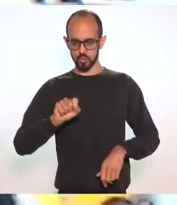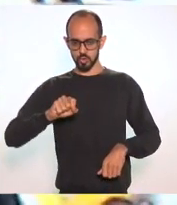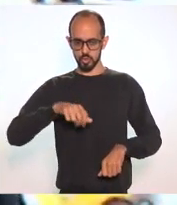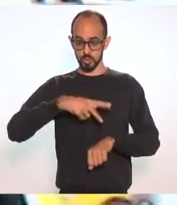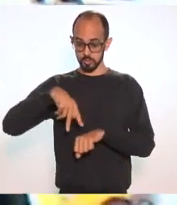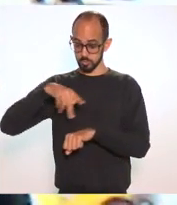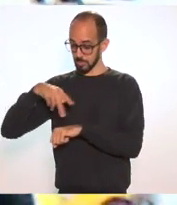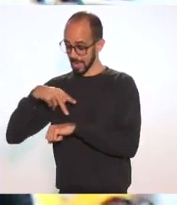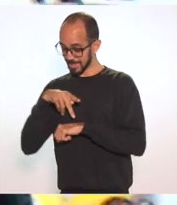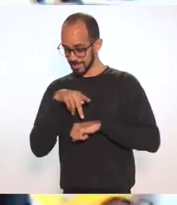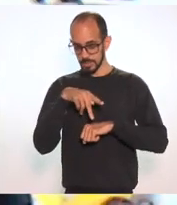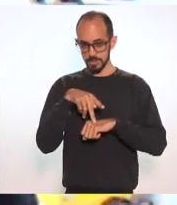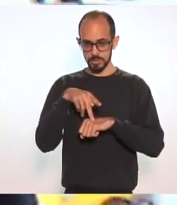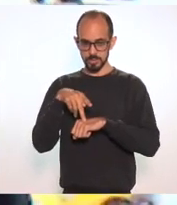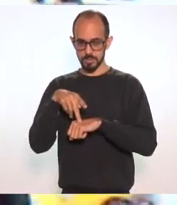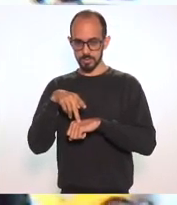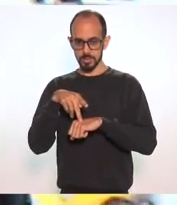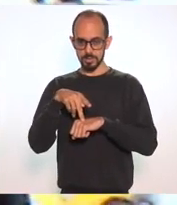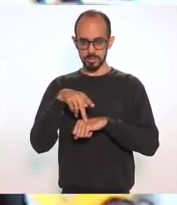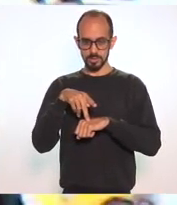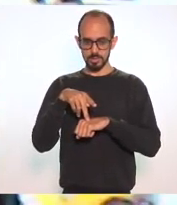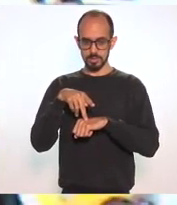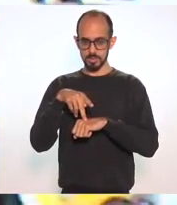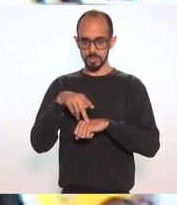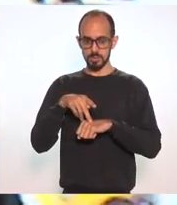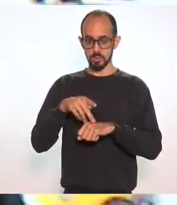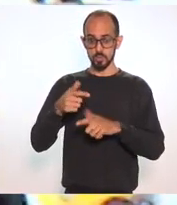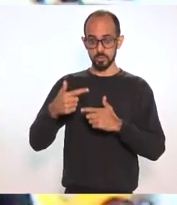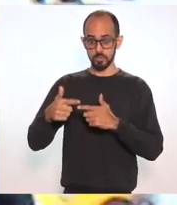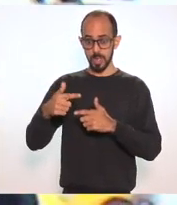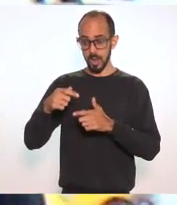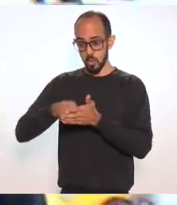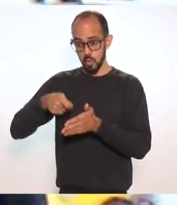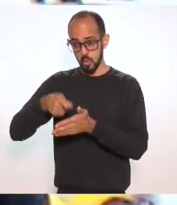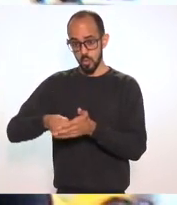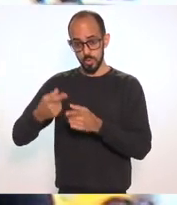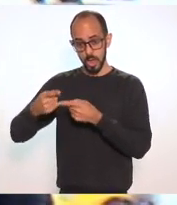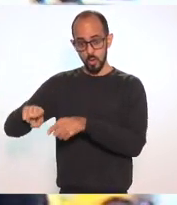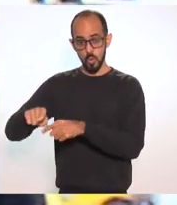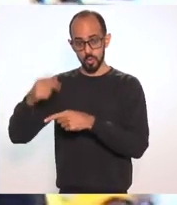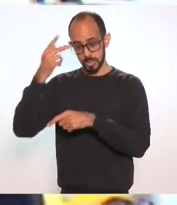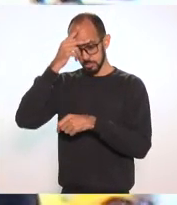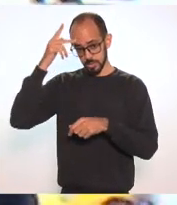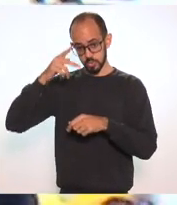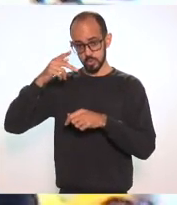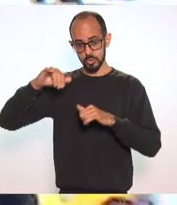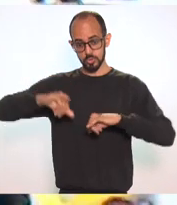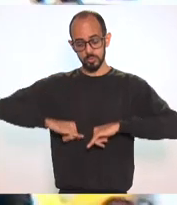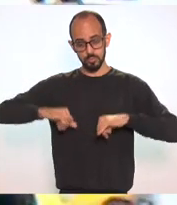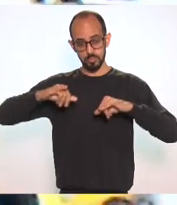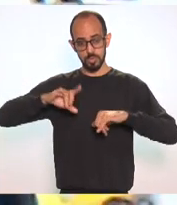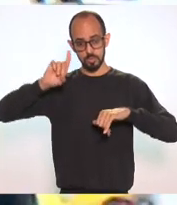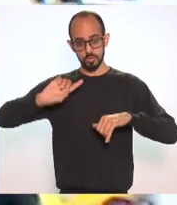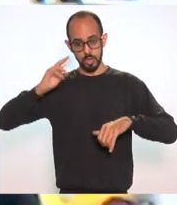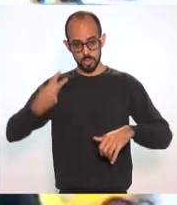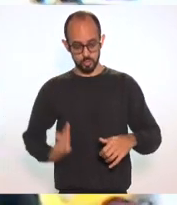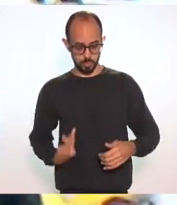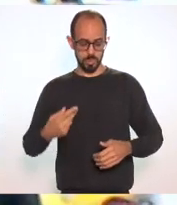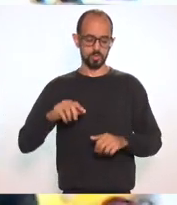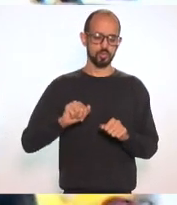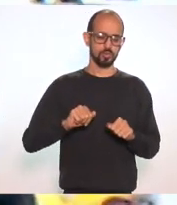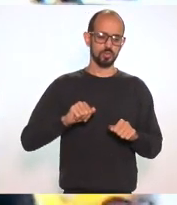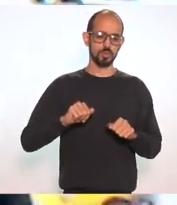internacional do direito à verdade em relação às graves violações dos direitos humanos e à dignidade das vítimas em 2010 pela Assembleia Geral das Nações Unidas.